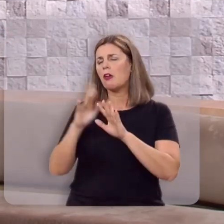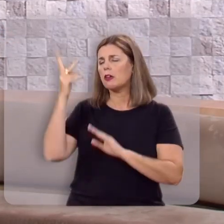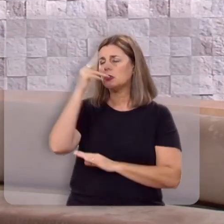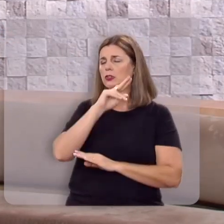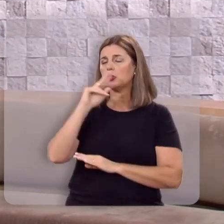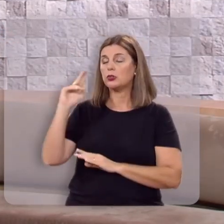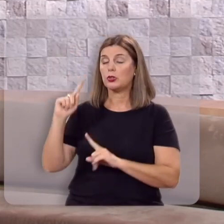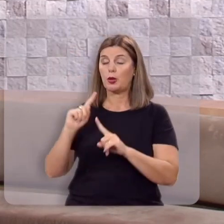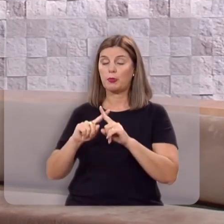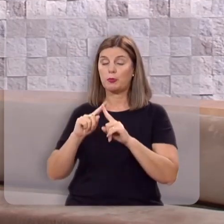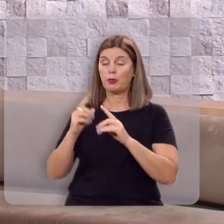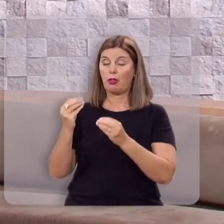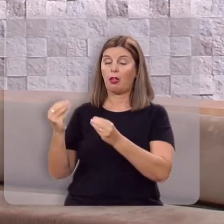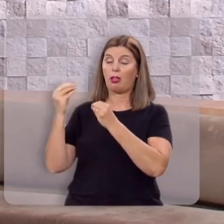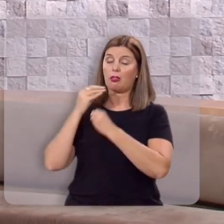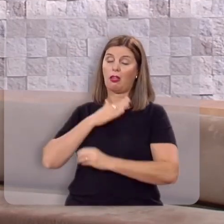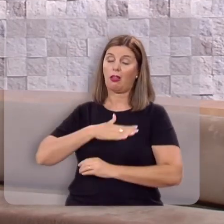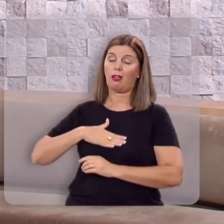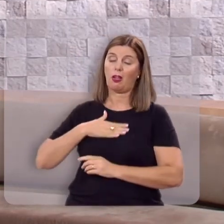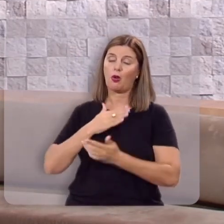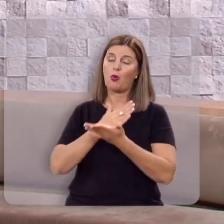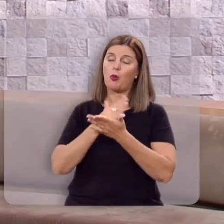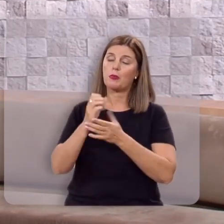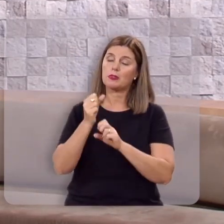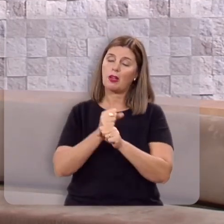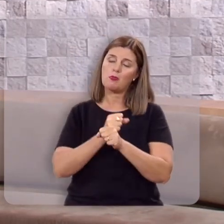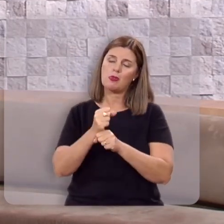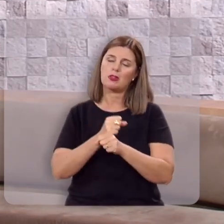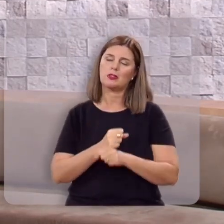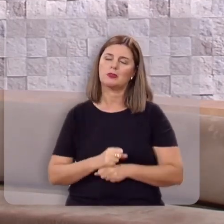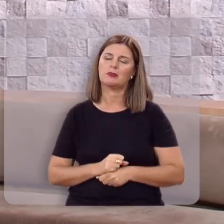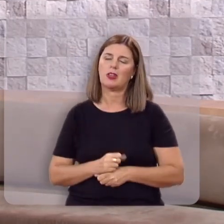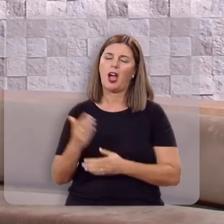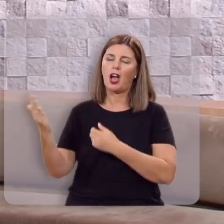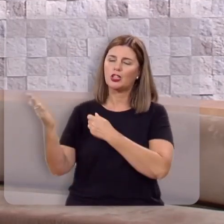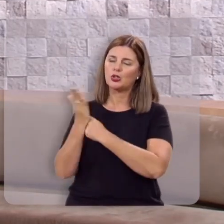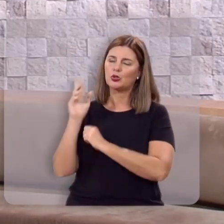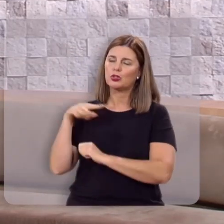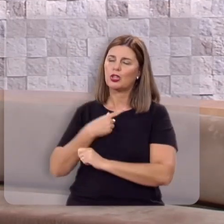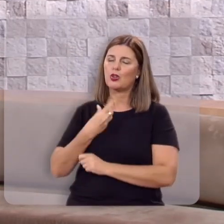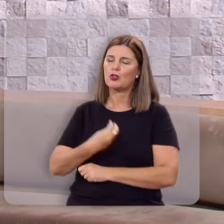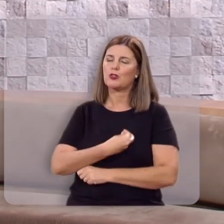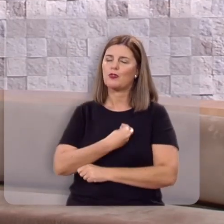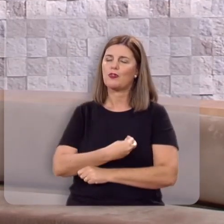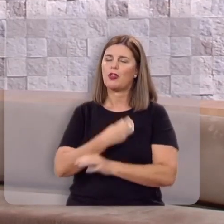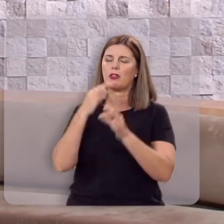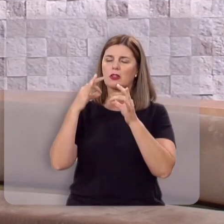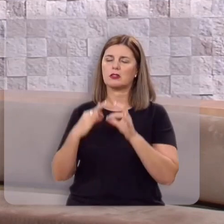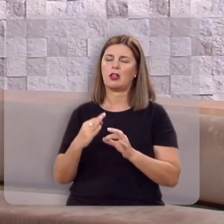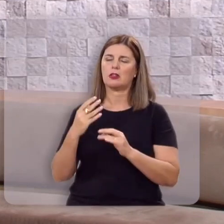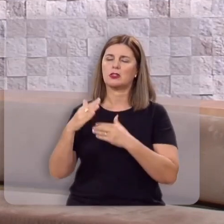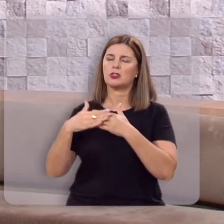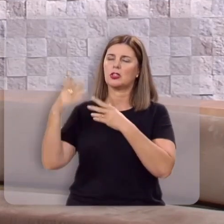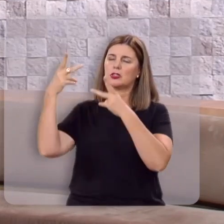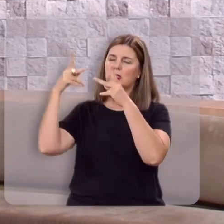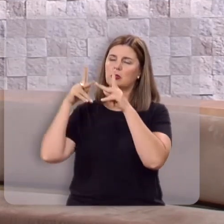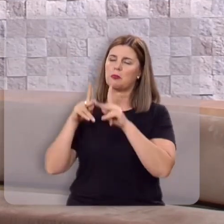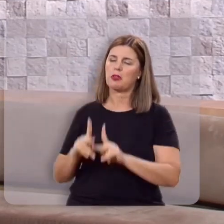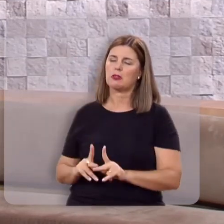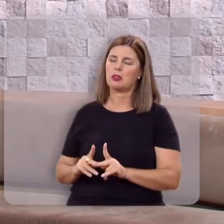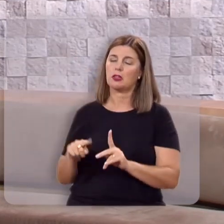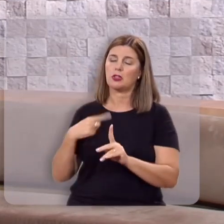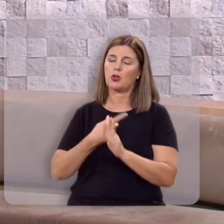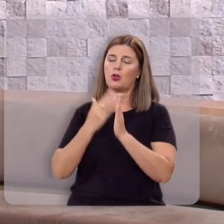2022. Glória ao teu nome, porque nos dás o privilégio de começar este ano. Ajuda-nos a viver de modo digno do teu